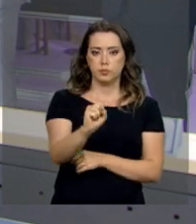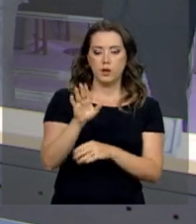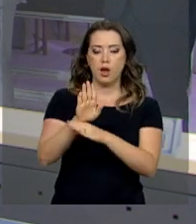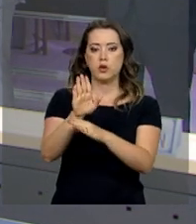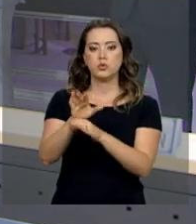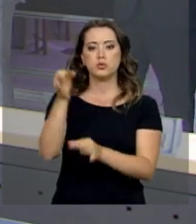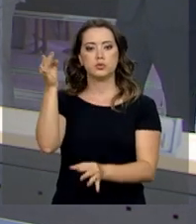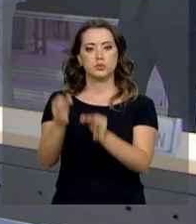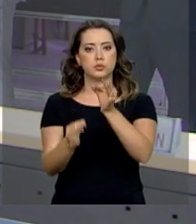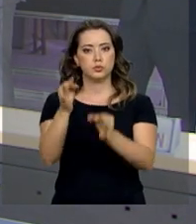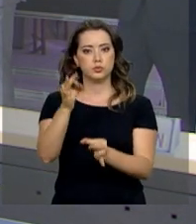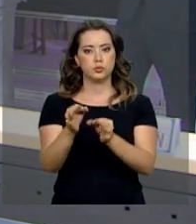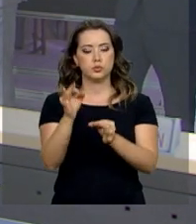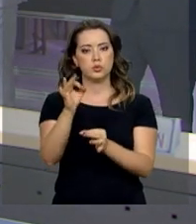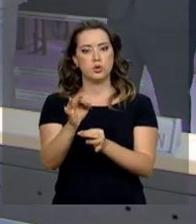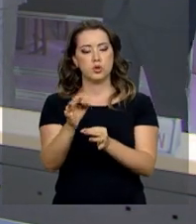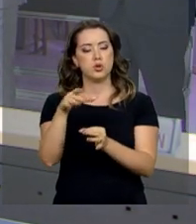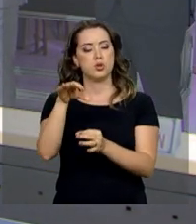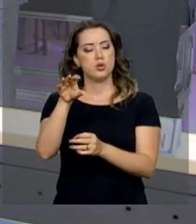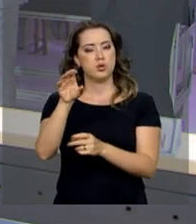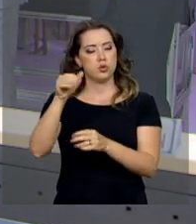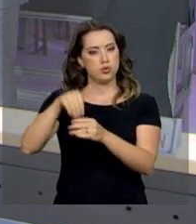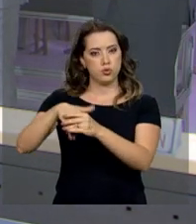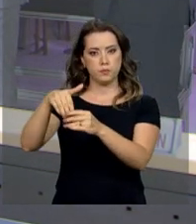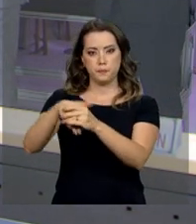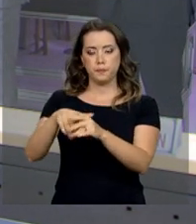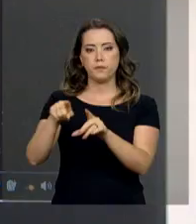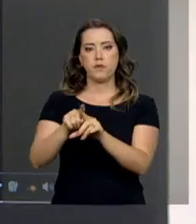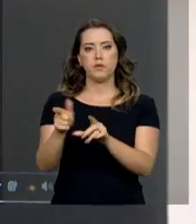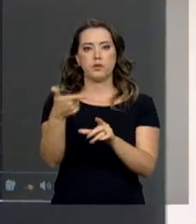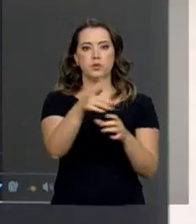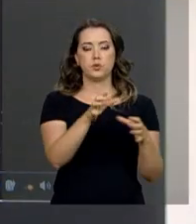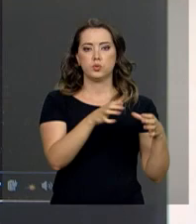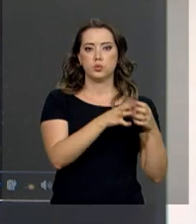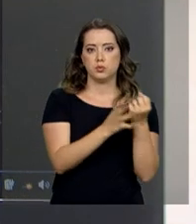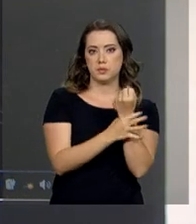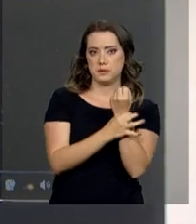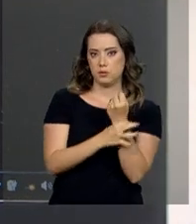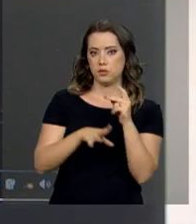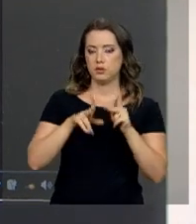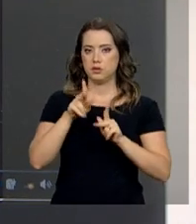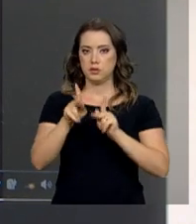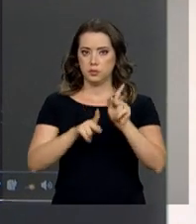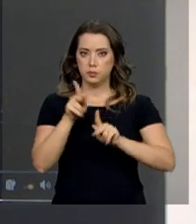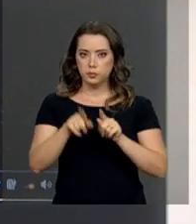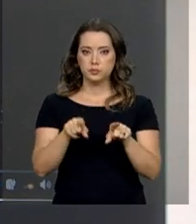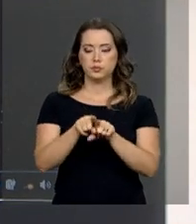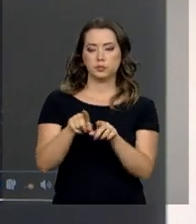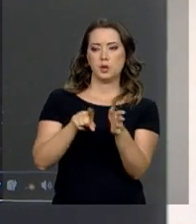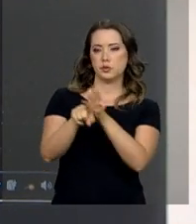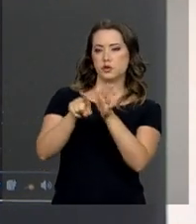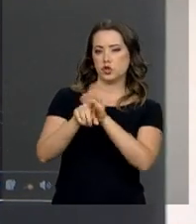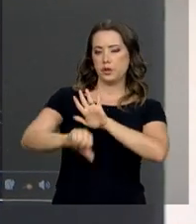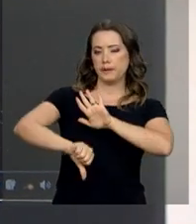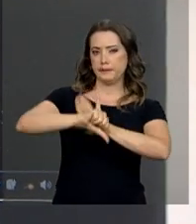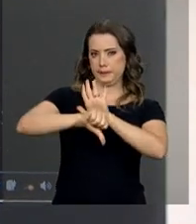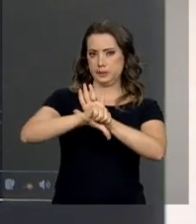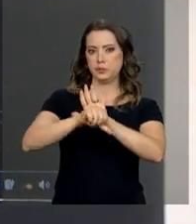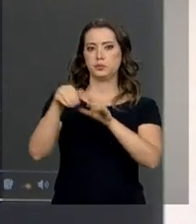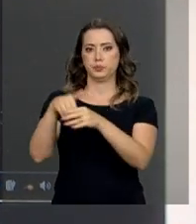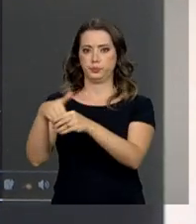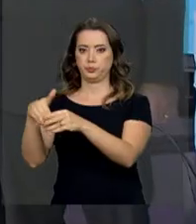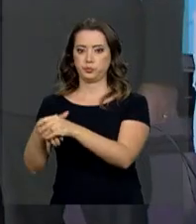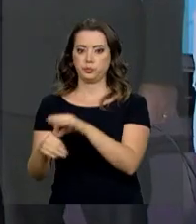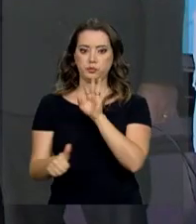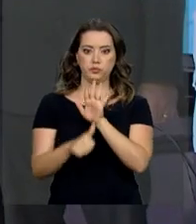Justiça Eleitoral e aos demais integrantes do Sistema de Segurança Pública para agilizar a investigação de crimes eleitorais.